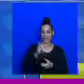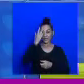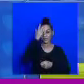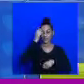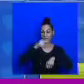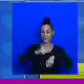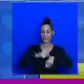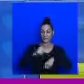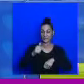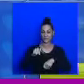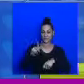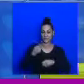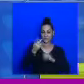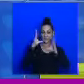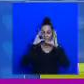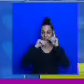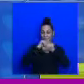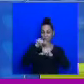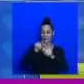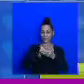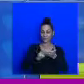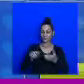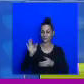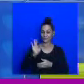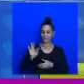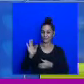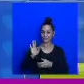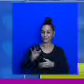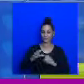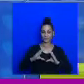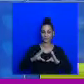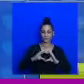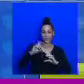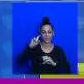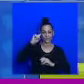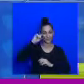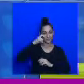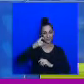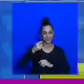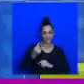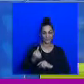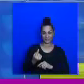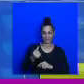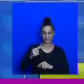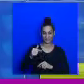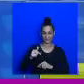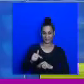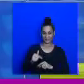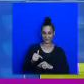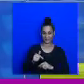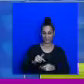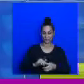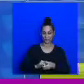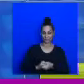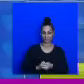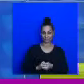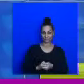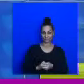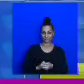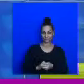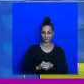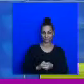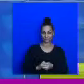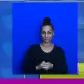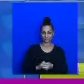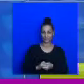Amanhã às 19 horas tem sorteio da Loteria Federal. Bola preta, número 17. Preta,